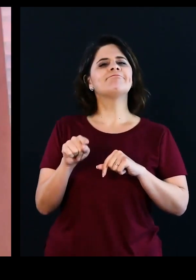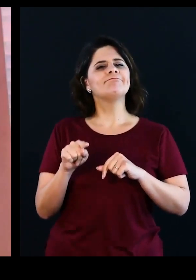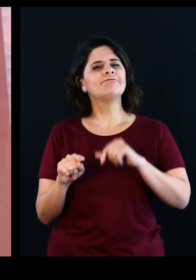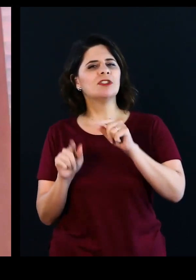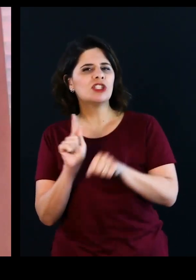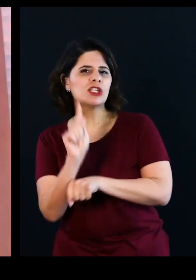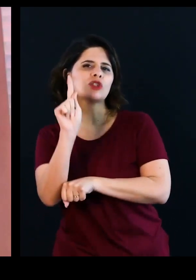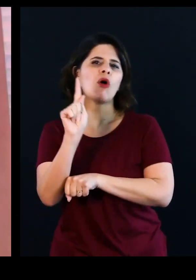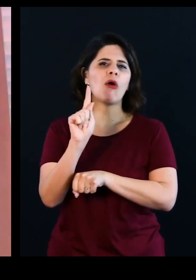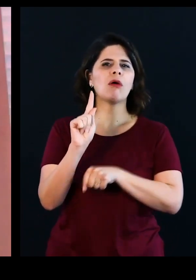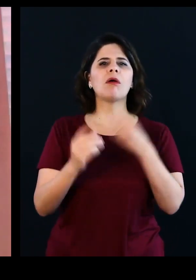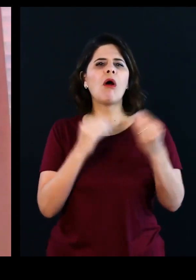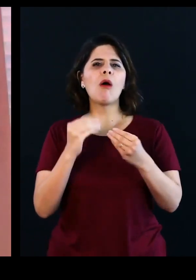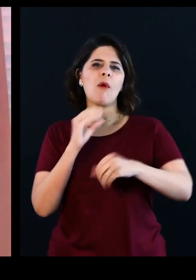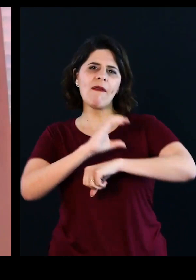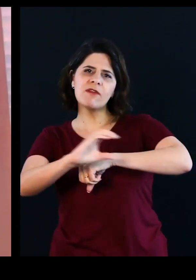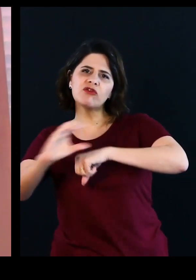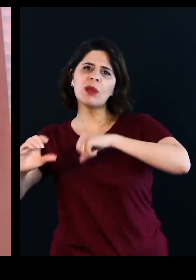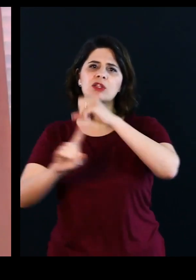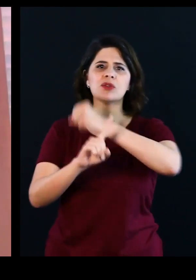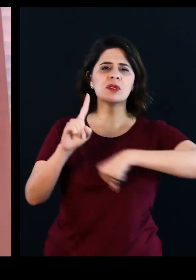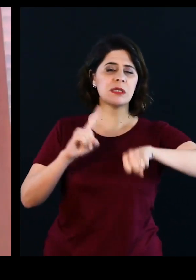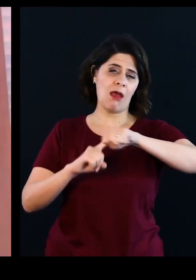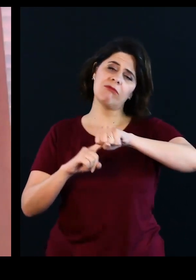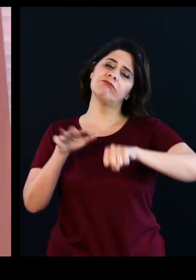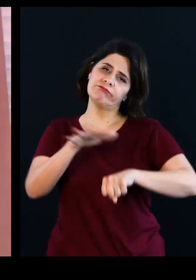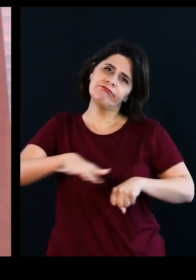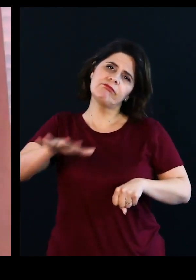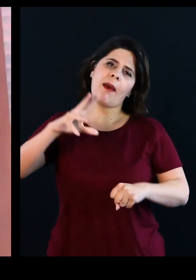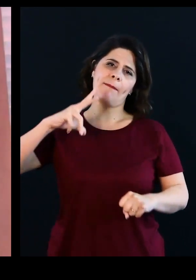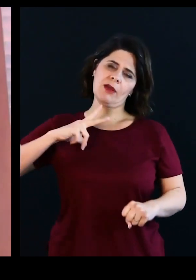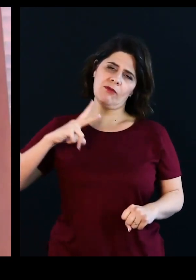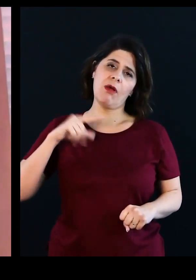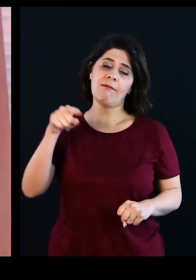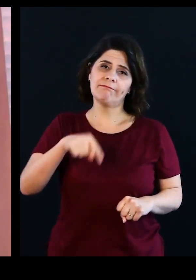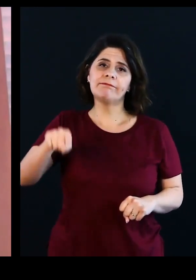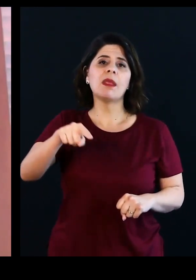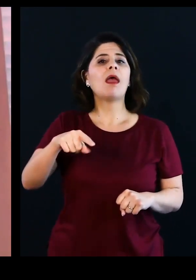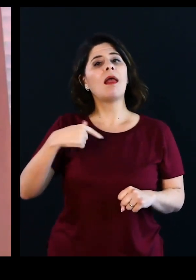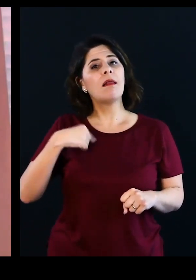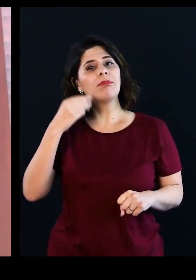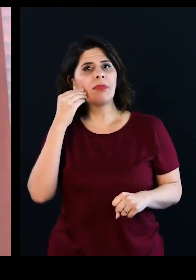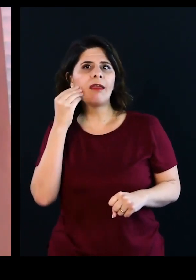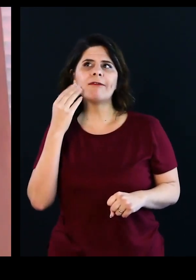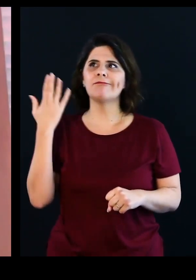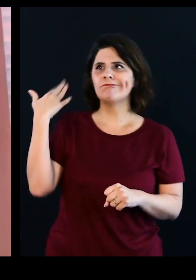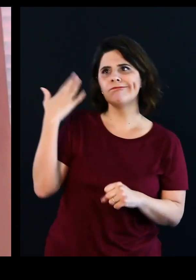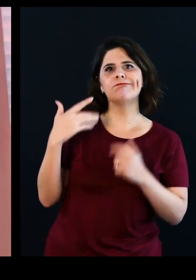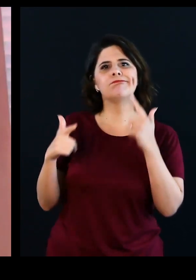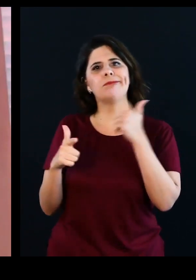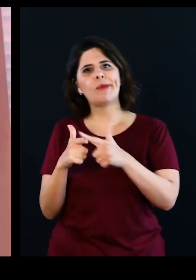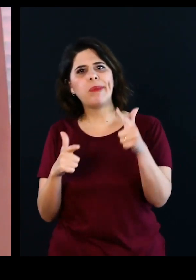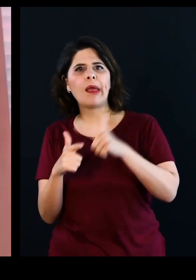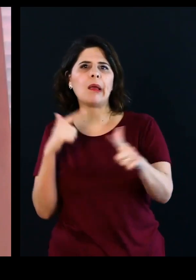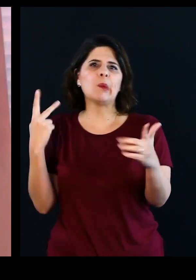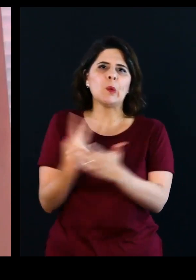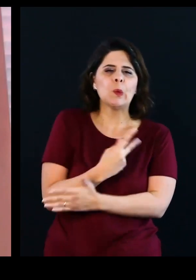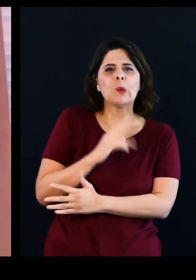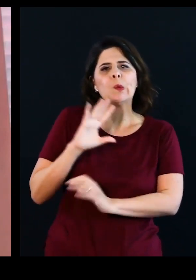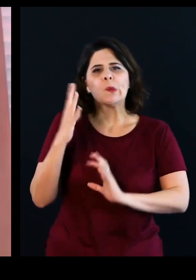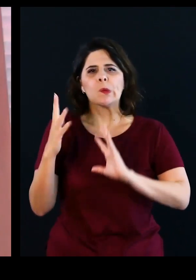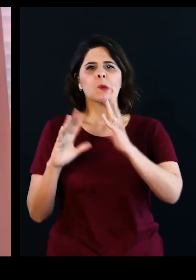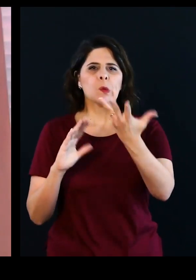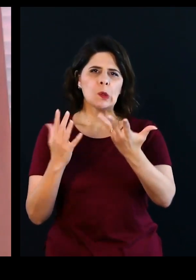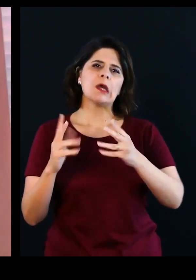além de dar conta de várias outras situações que a Vale passou nos últimos tempos e tem sido